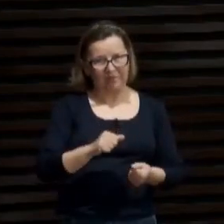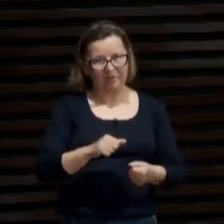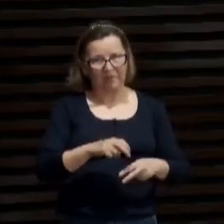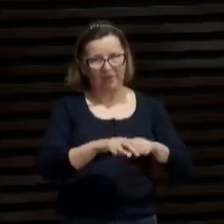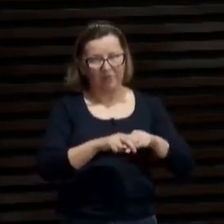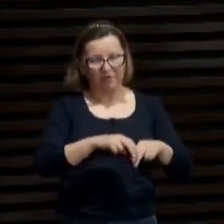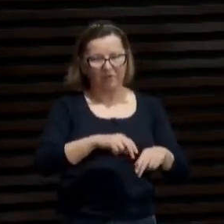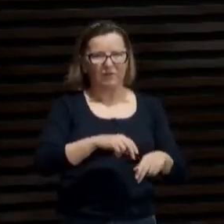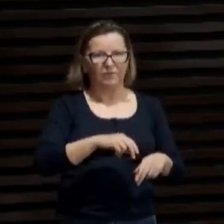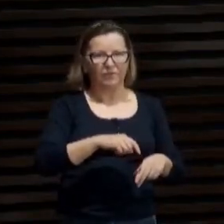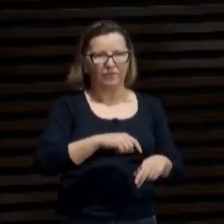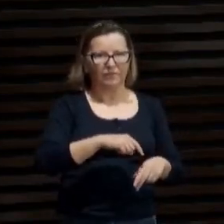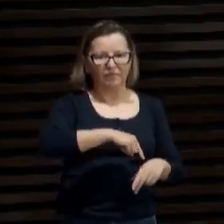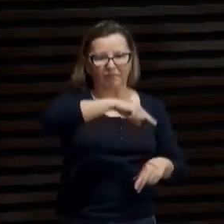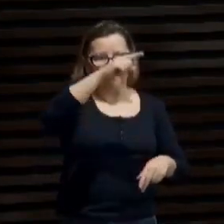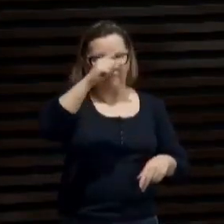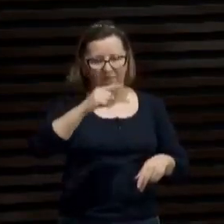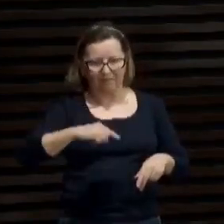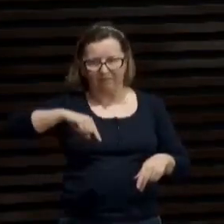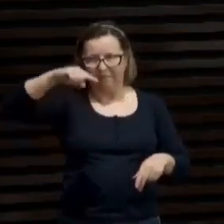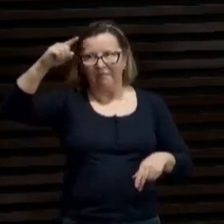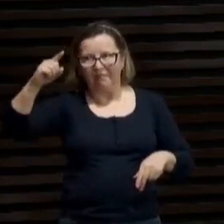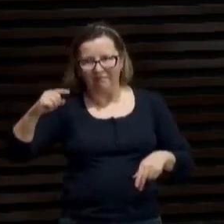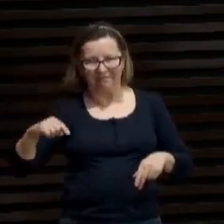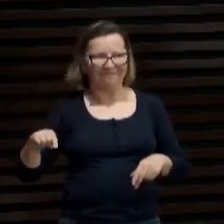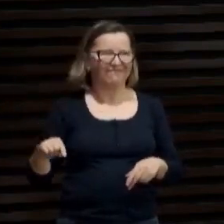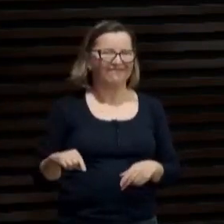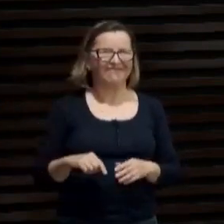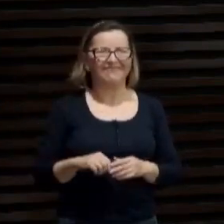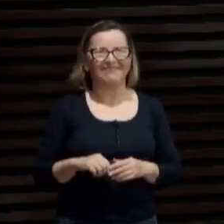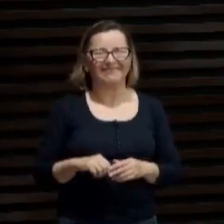montanha-russa, ou como diria o Fernando Pison, como bolsa de valores.